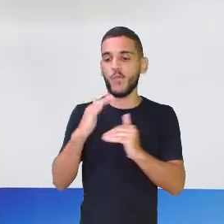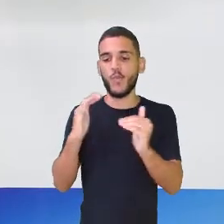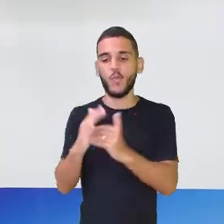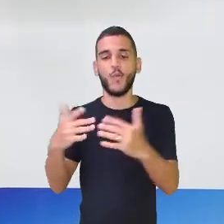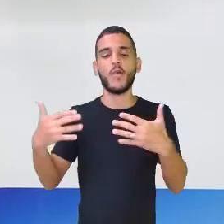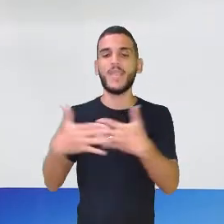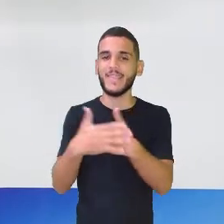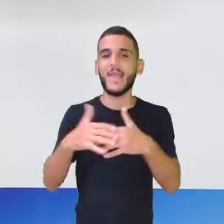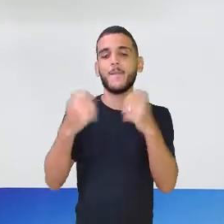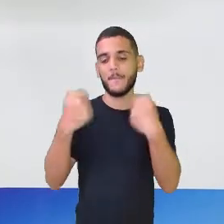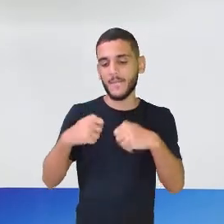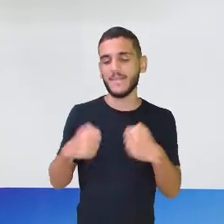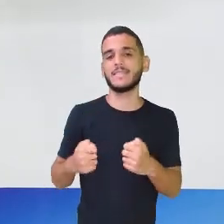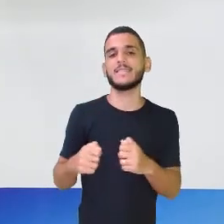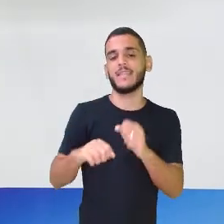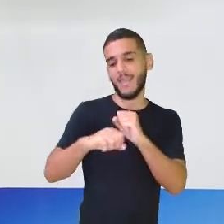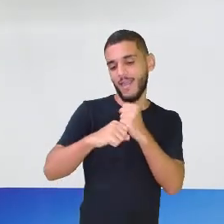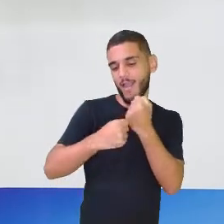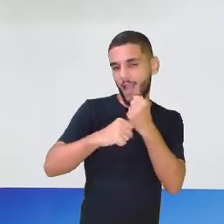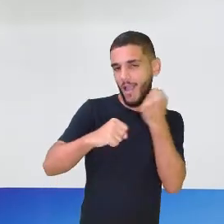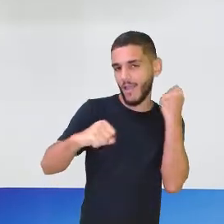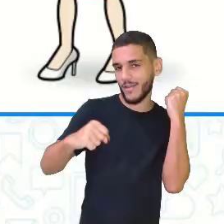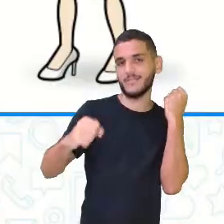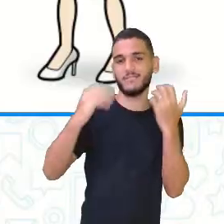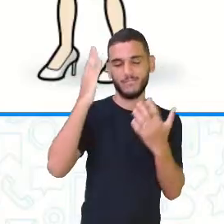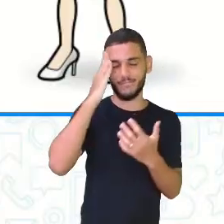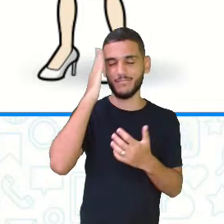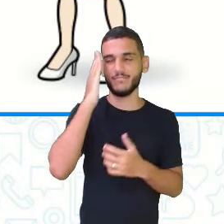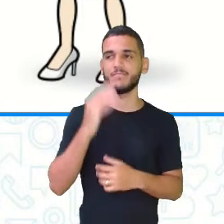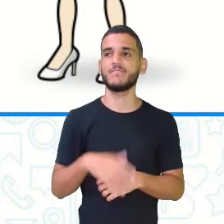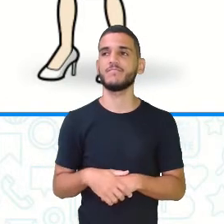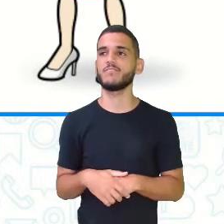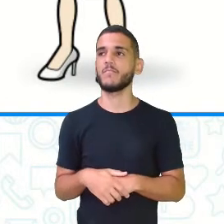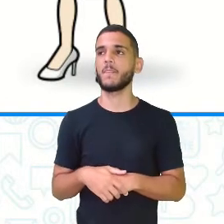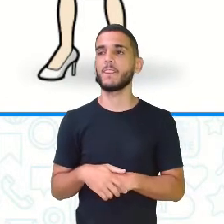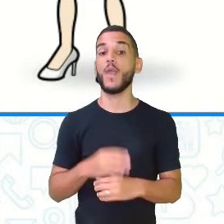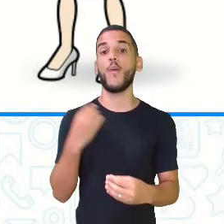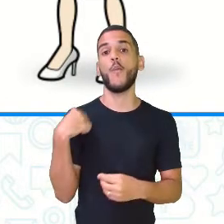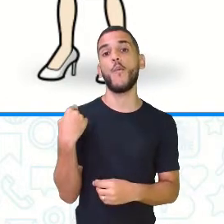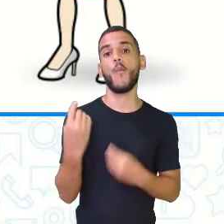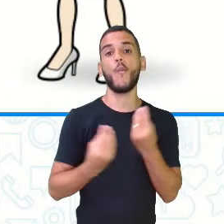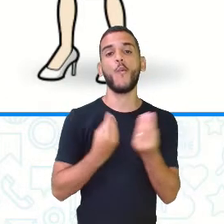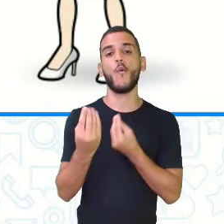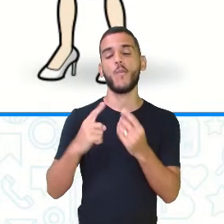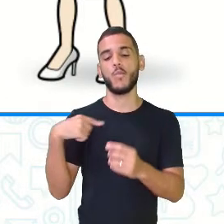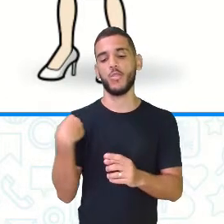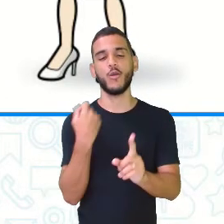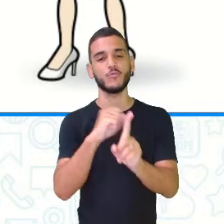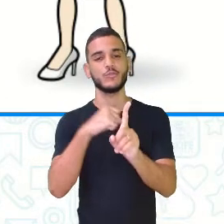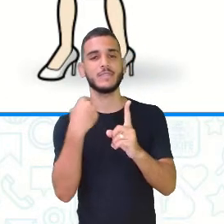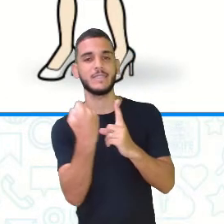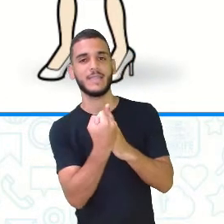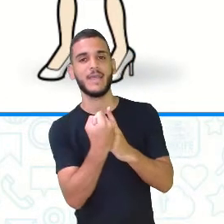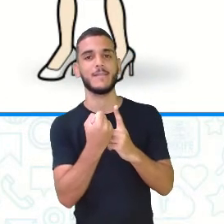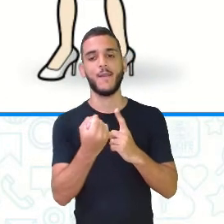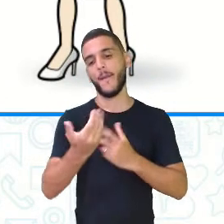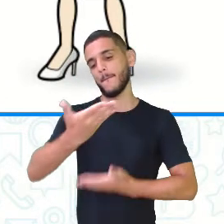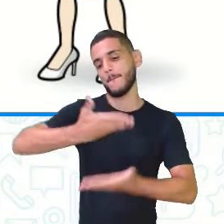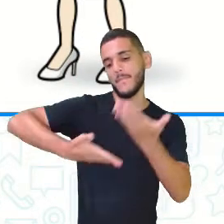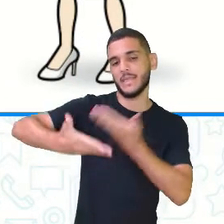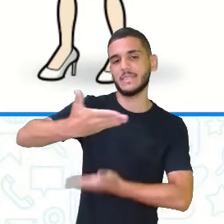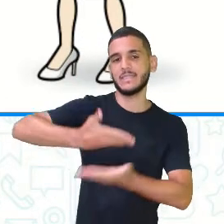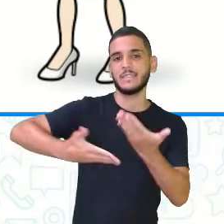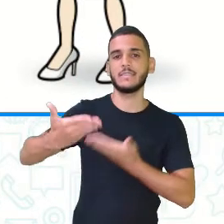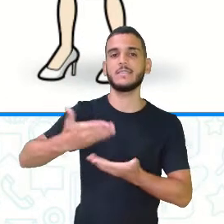crescer. Então, a maneira como a nossa sociedade interage com os elementos que são da sua volta ali, daquela